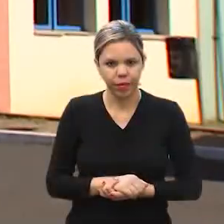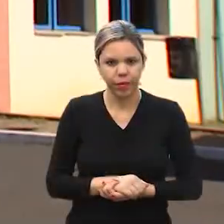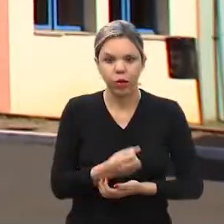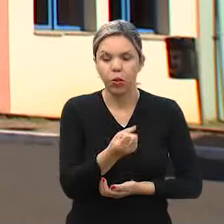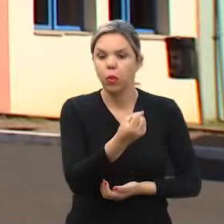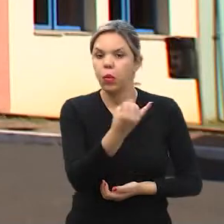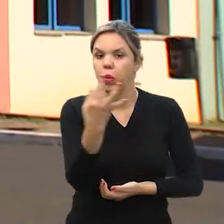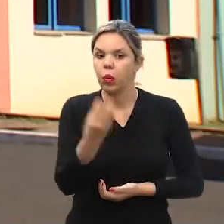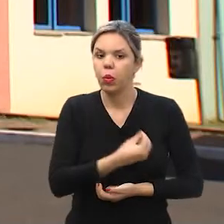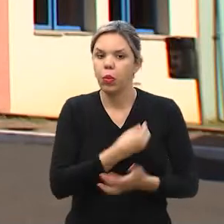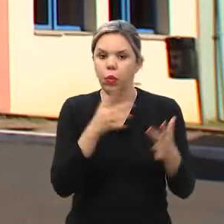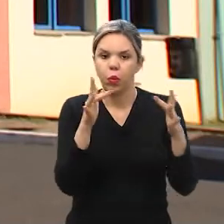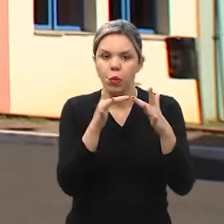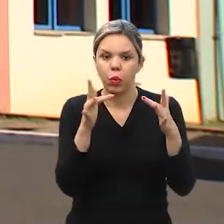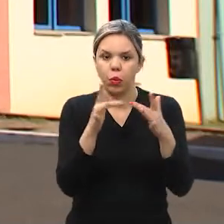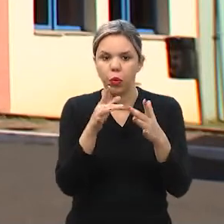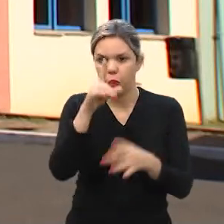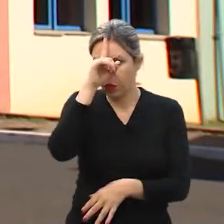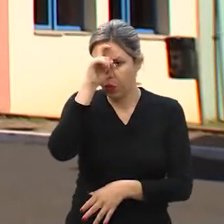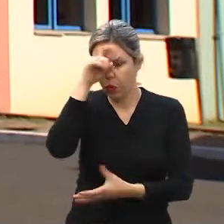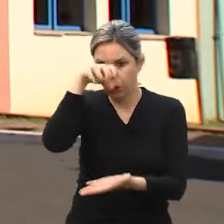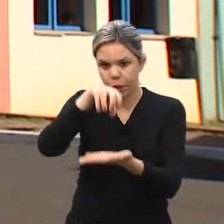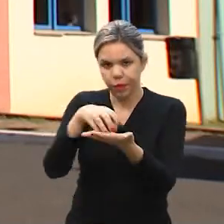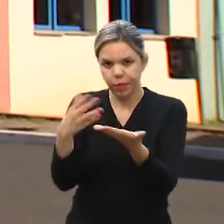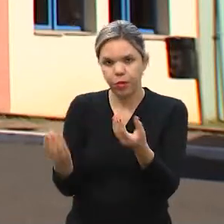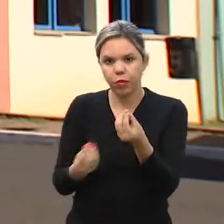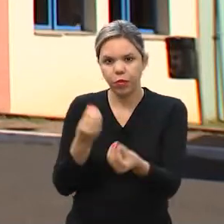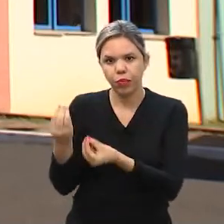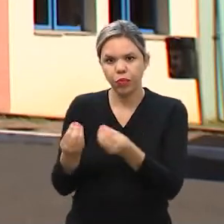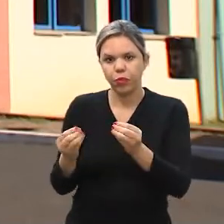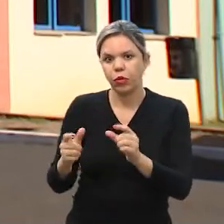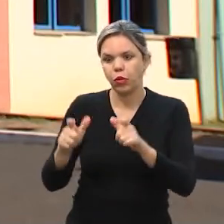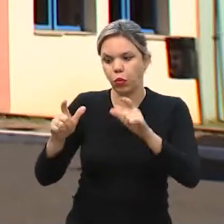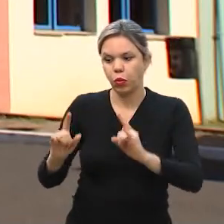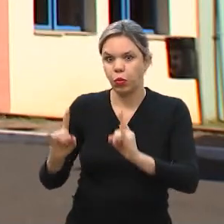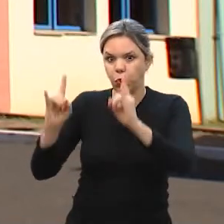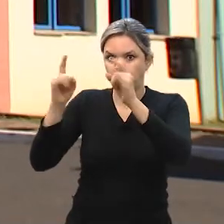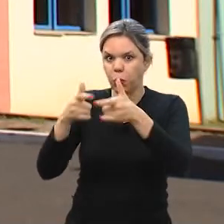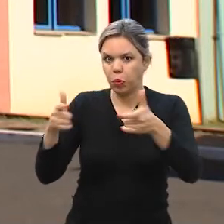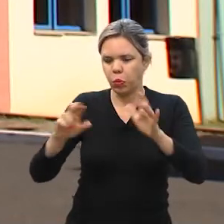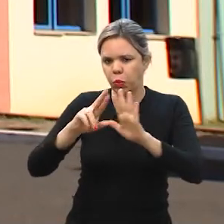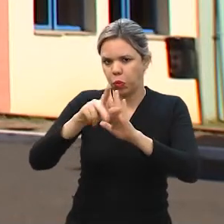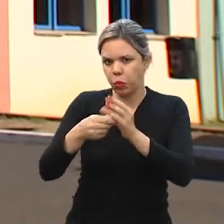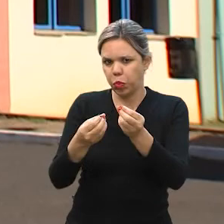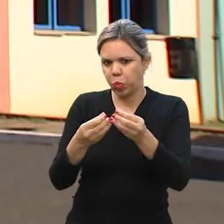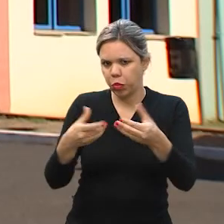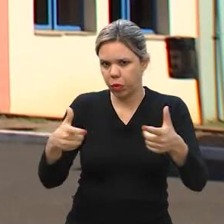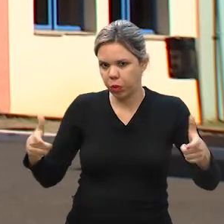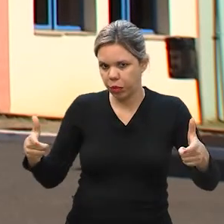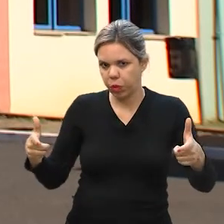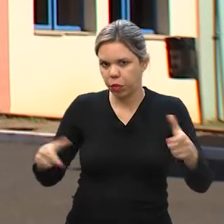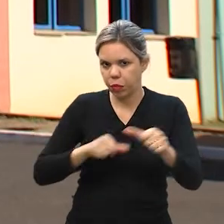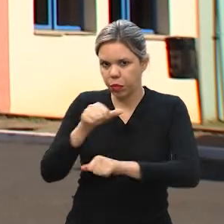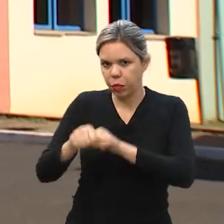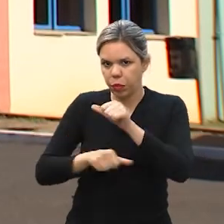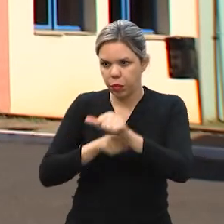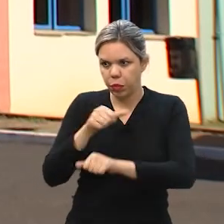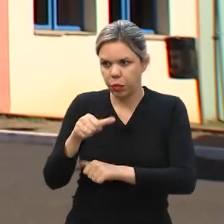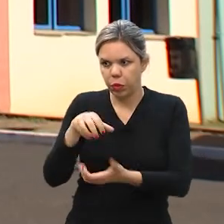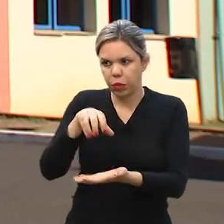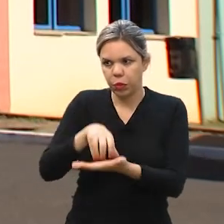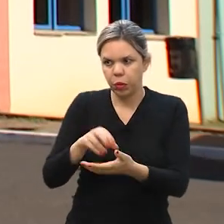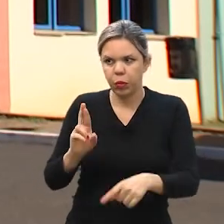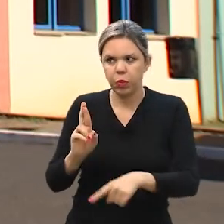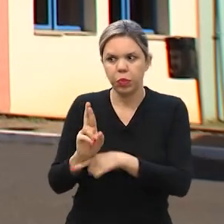quantas vidas se conectam dentro de um hospital? E como que um complexo hospitalar como esse se tornou um centro